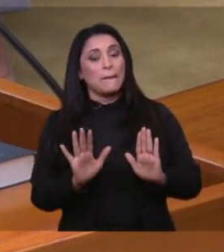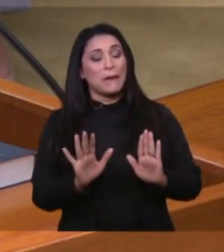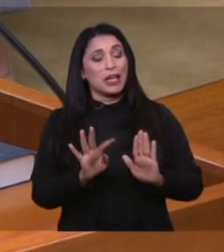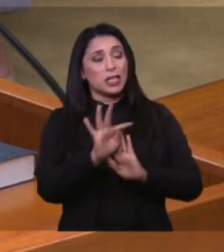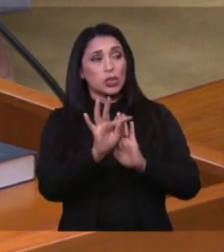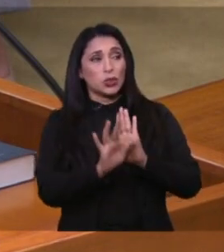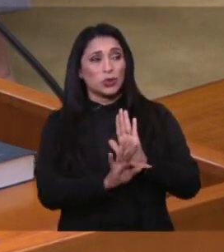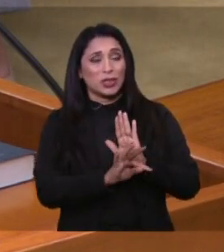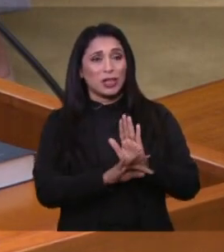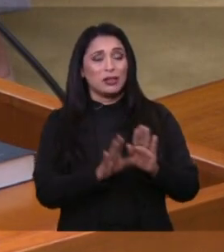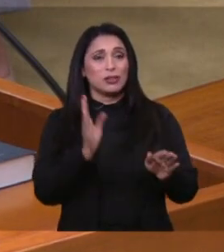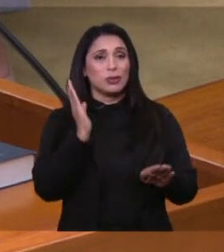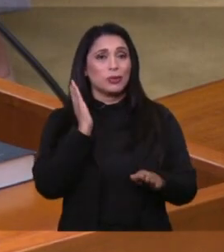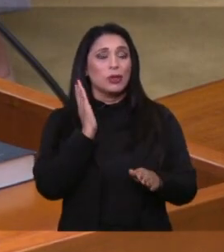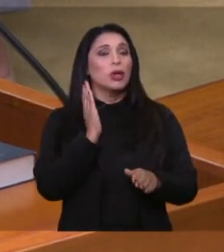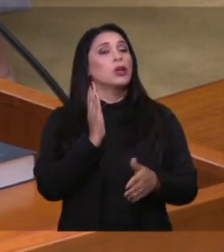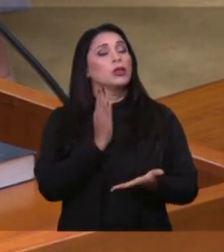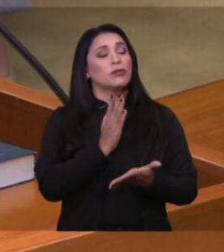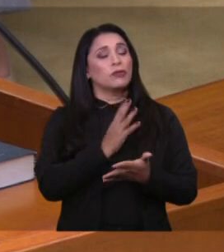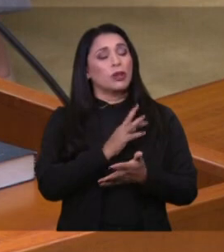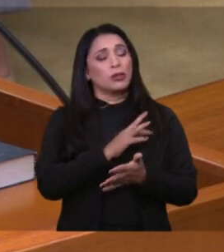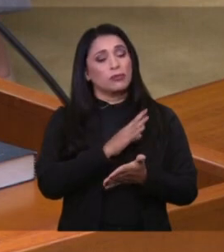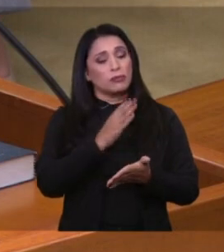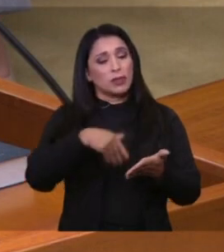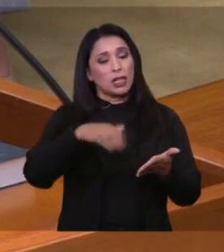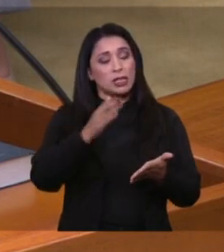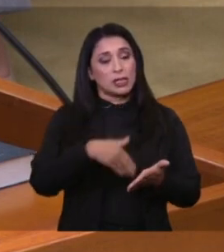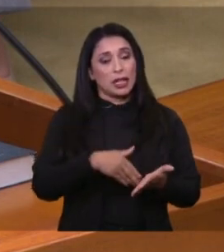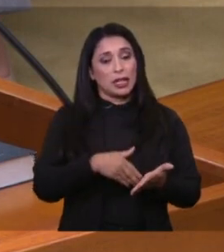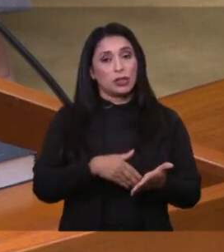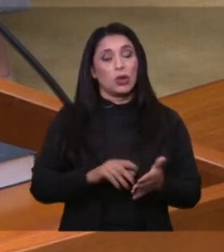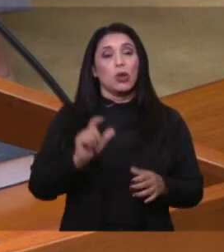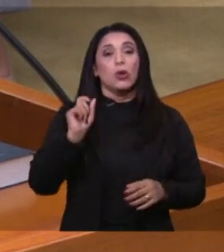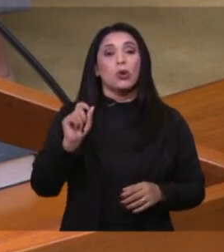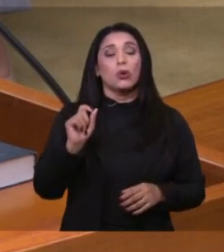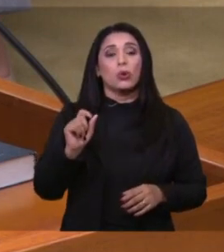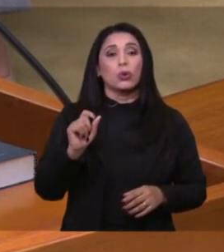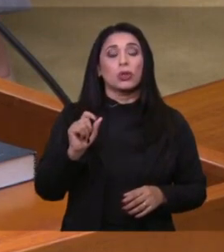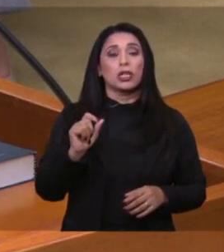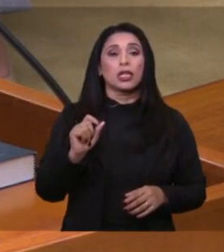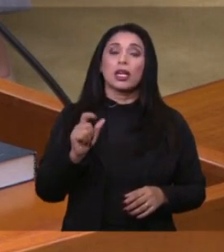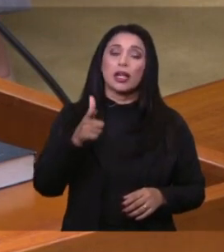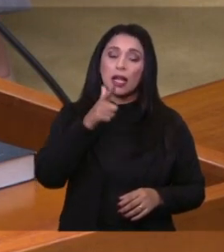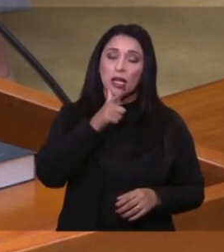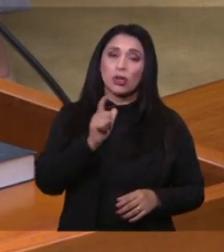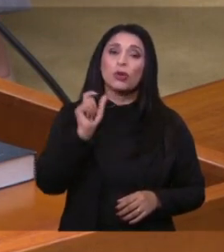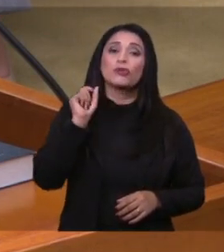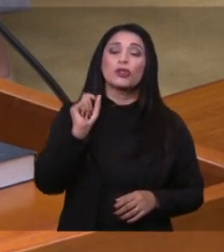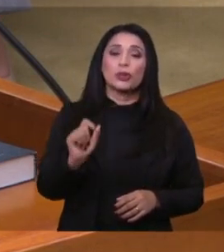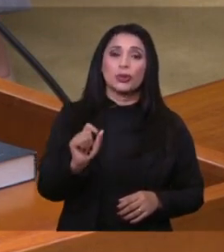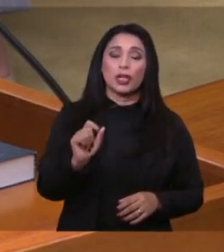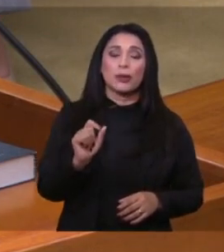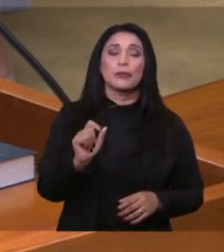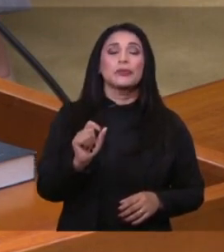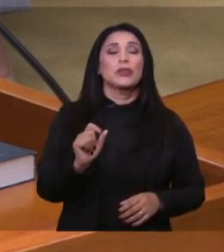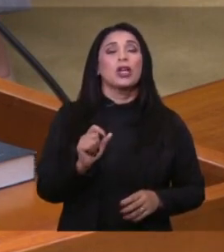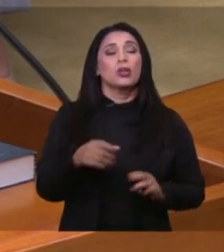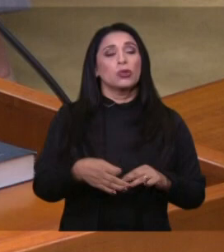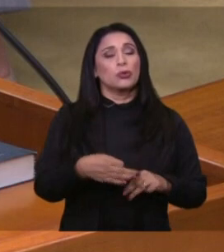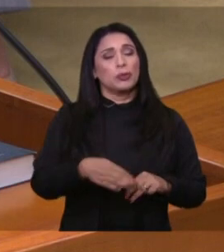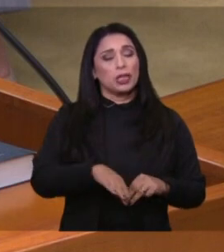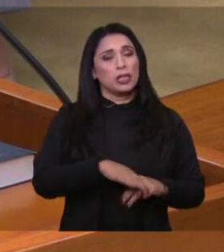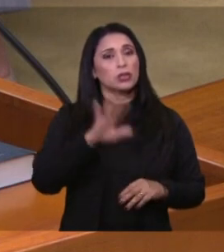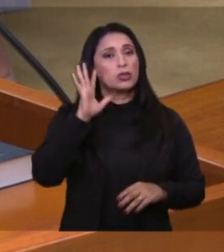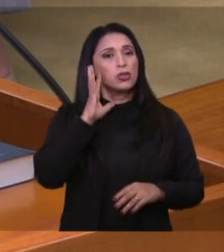foi vencida. Vitoriosa foi a do ministro Dias Toffoli, que entendia que